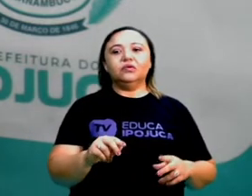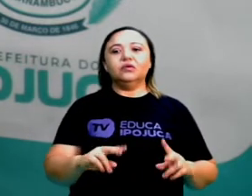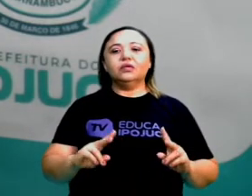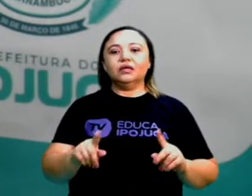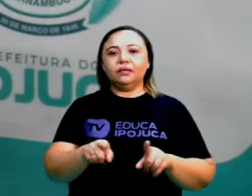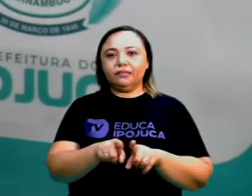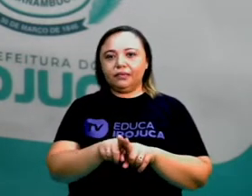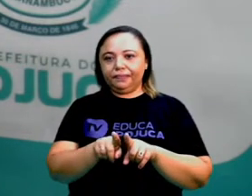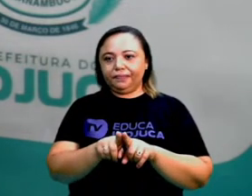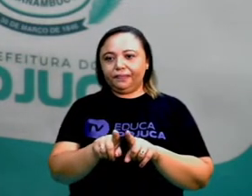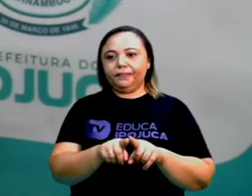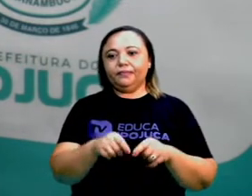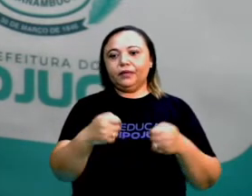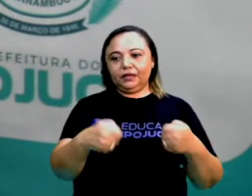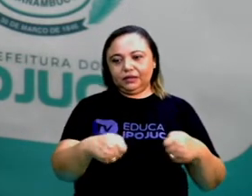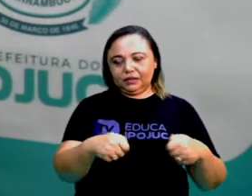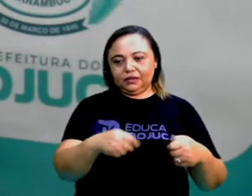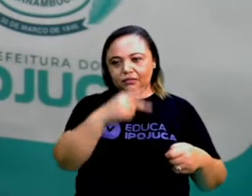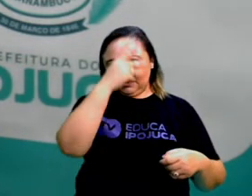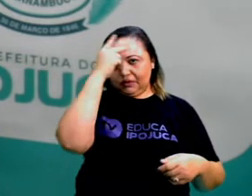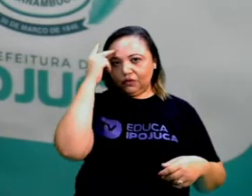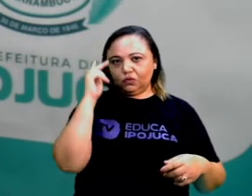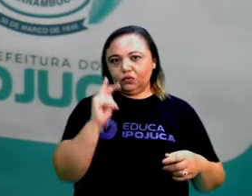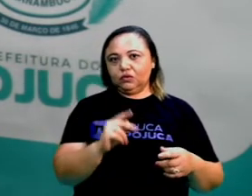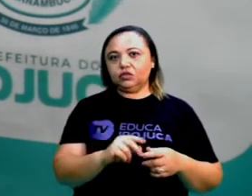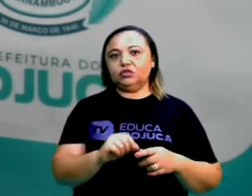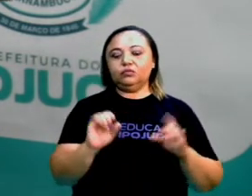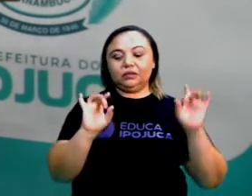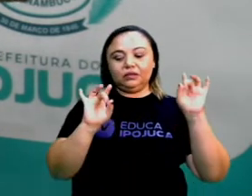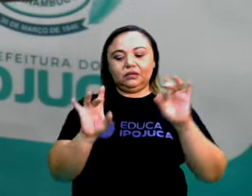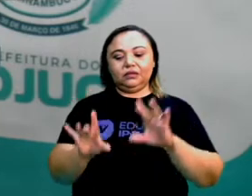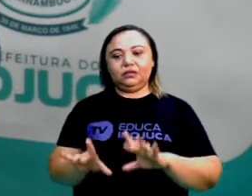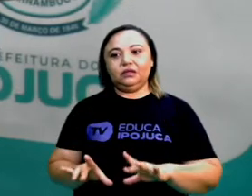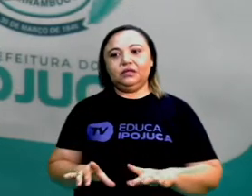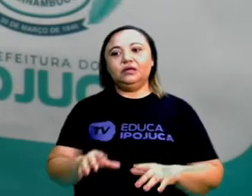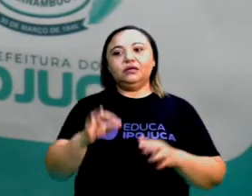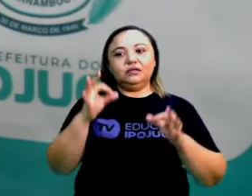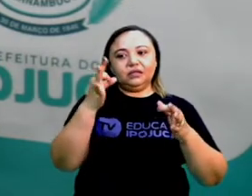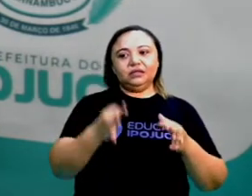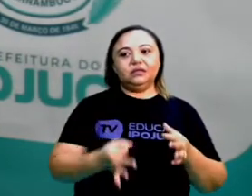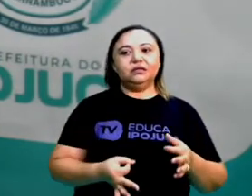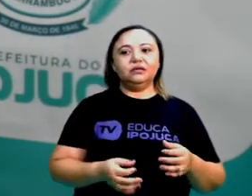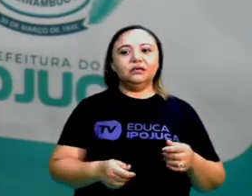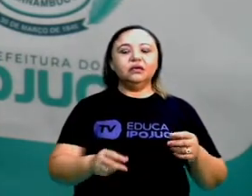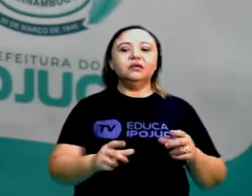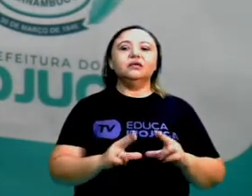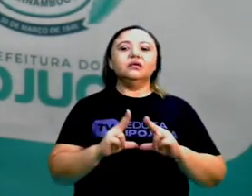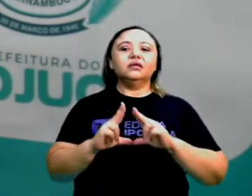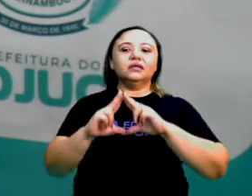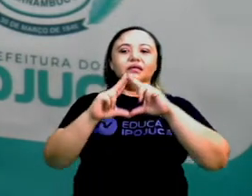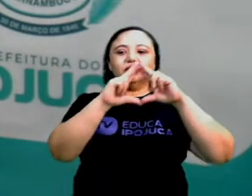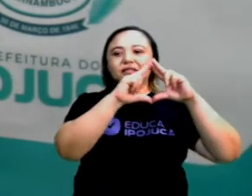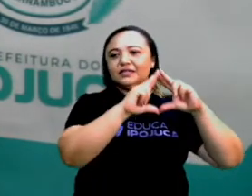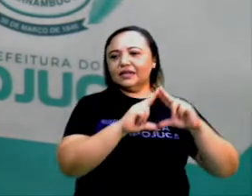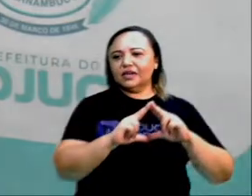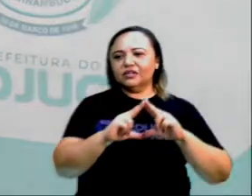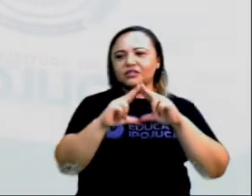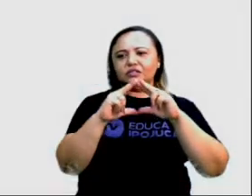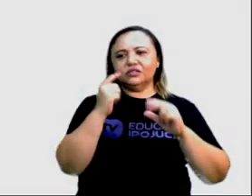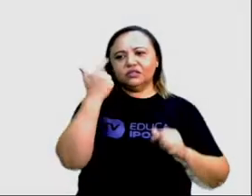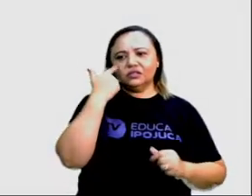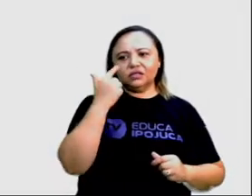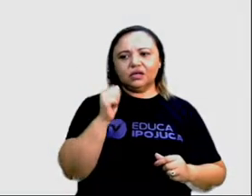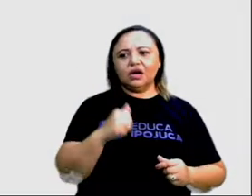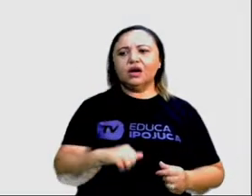humano. A gente sabe que precisa de pessoas para fazer isso. E a reciclagem? Já ouviu falar na reciclagem?